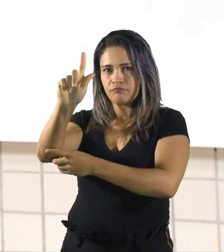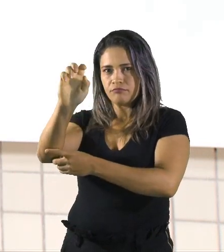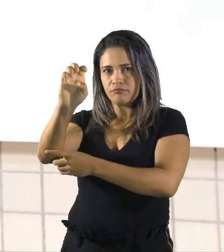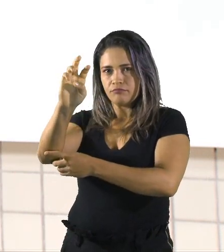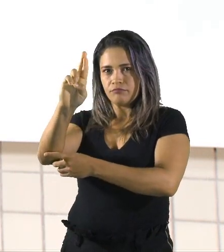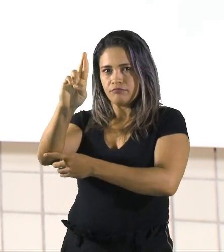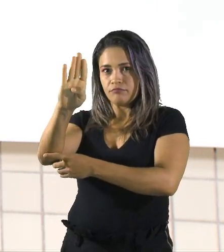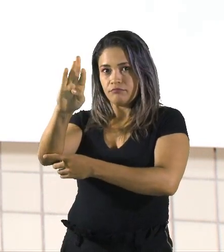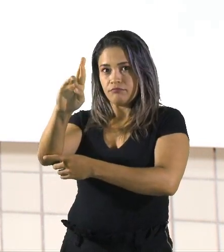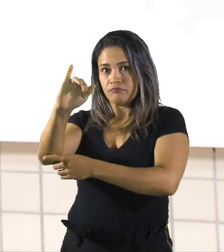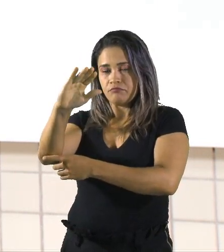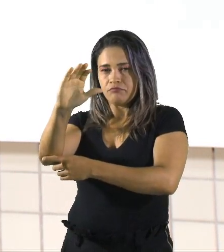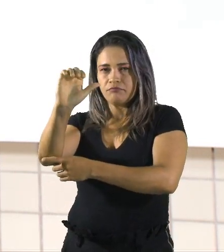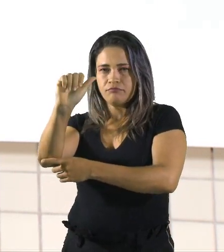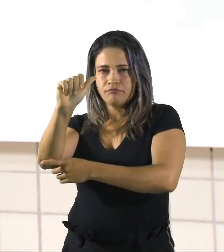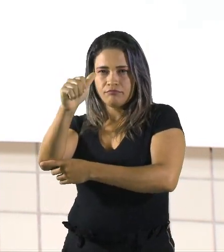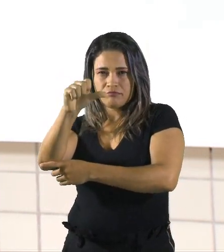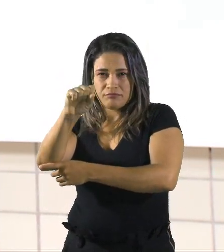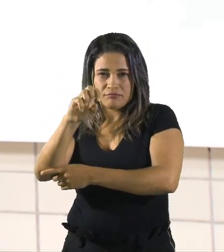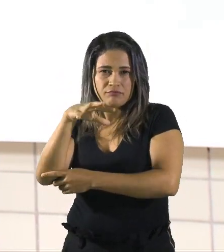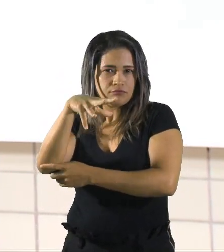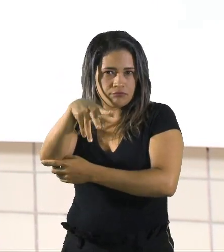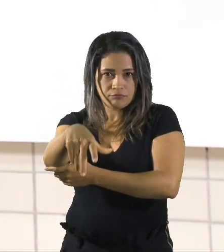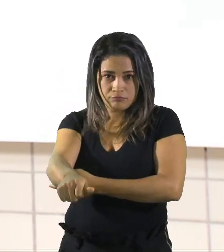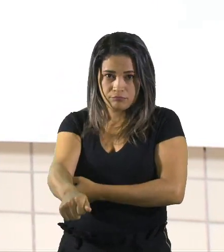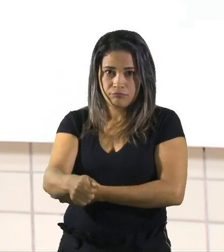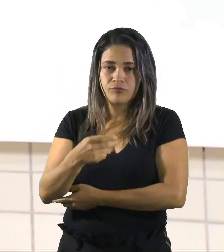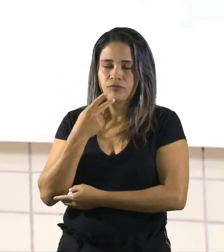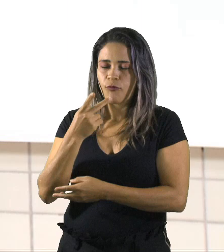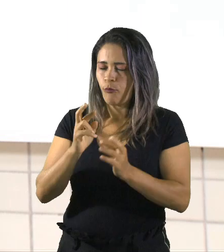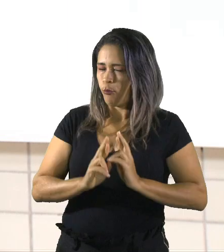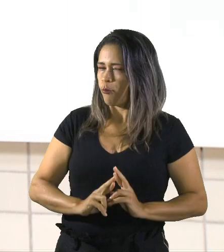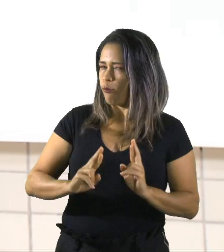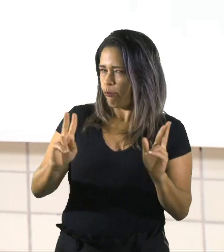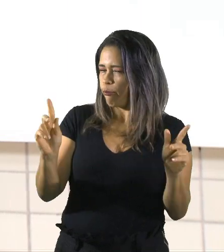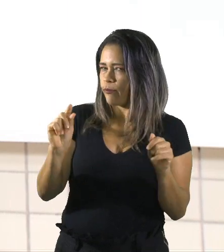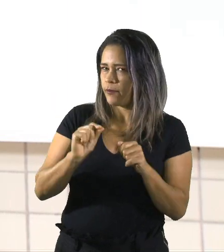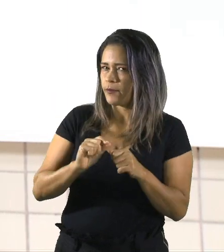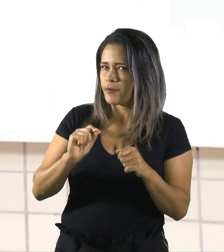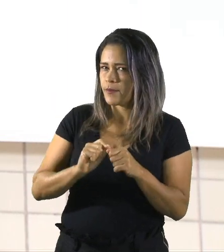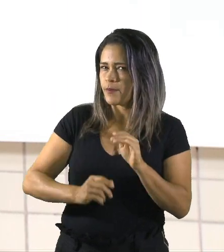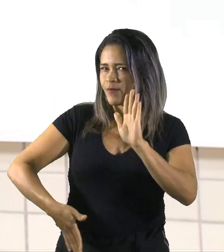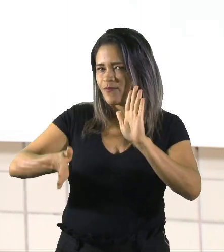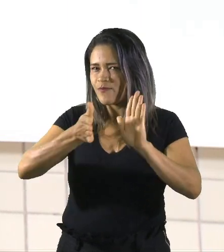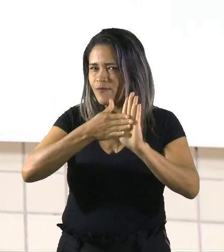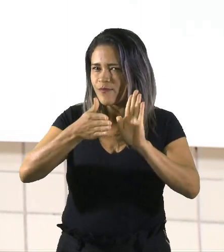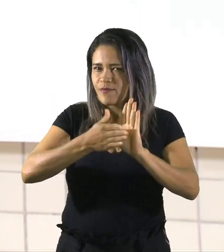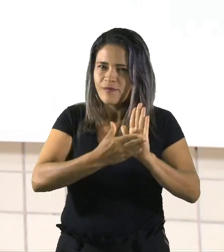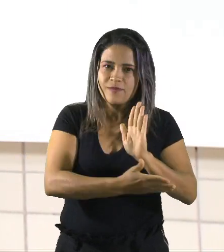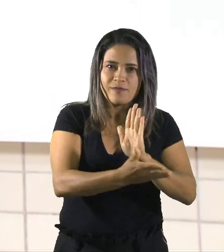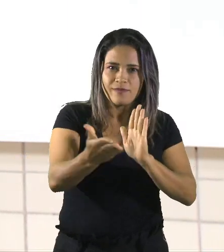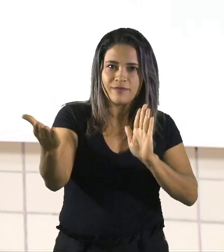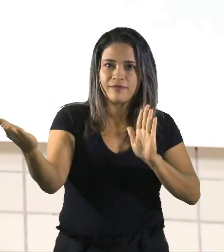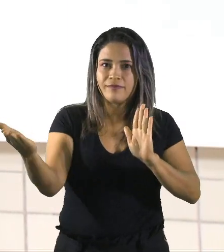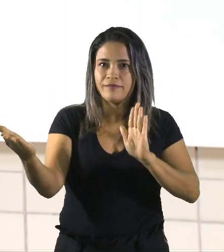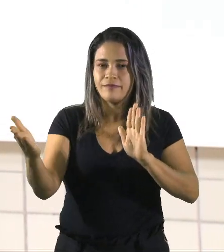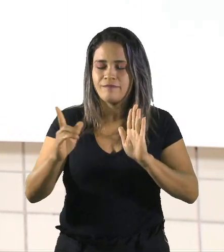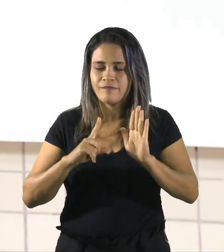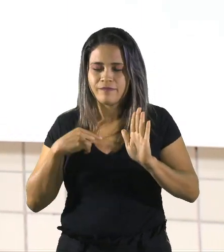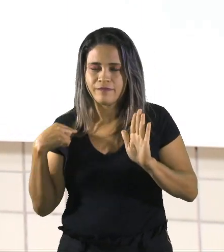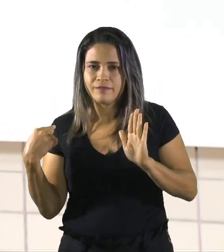as convenções e tudo mais, eu vou fazer diferente. Eu vou propor para você que a